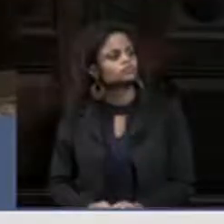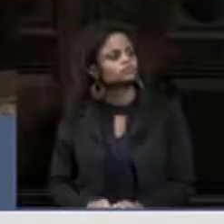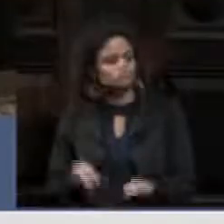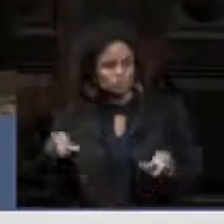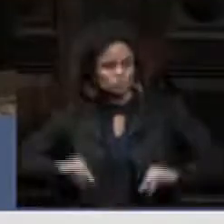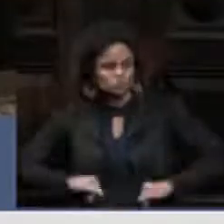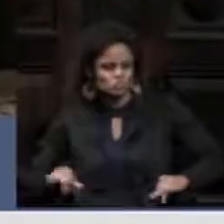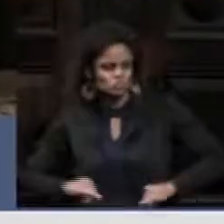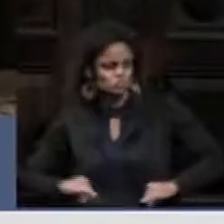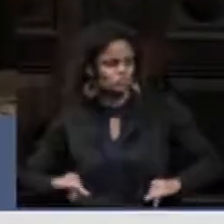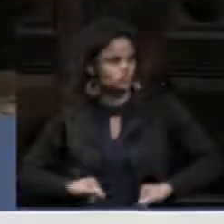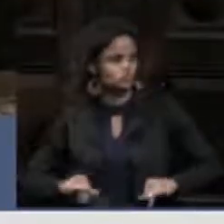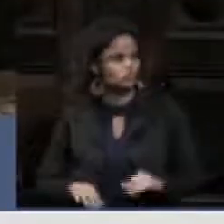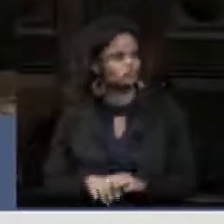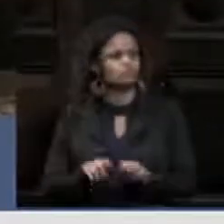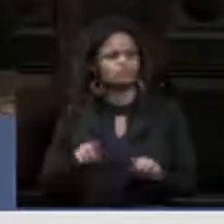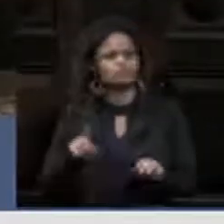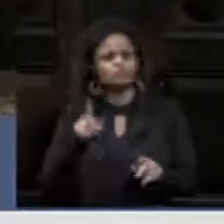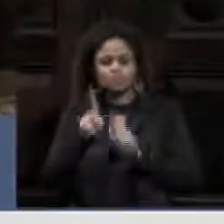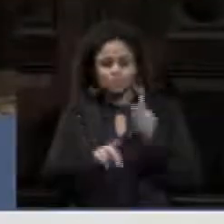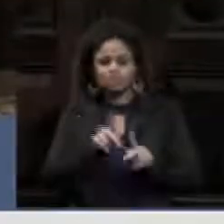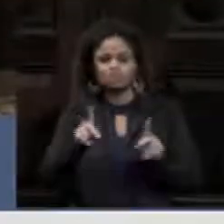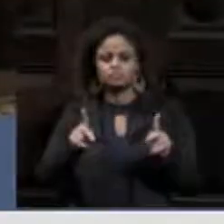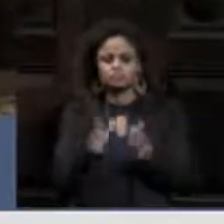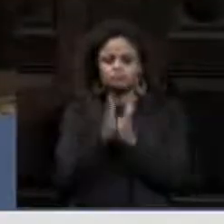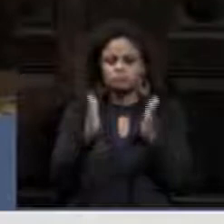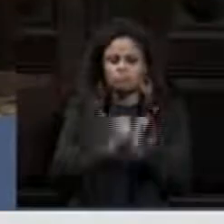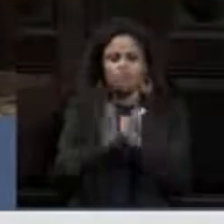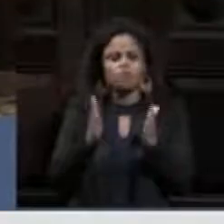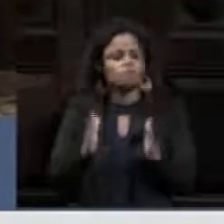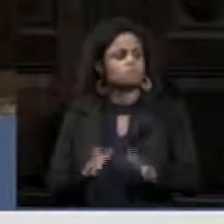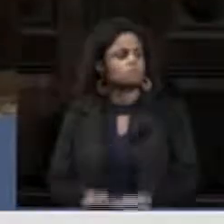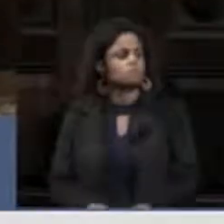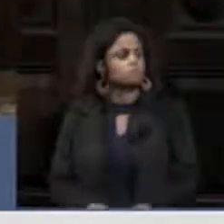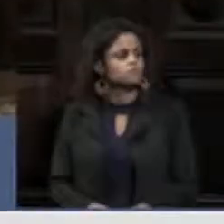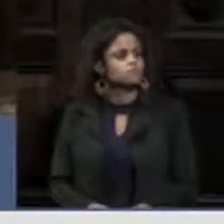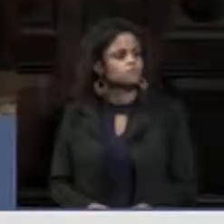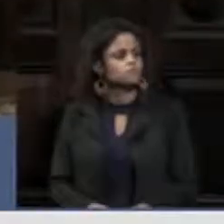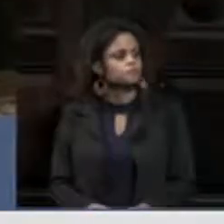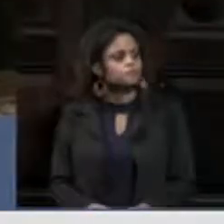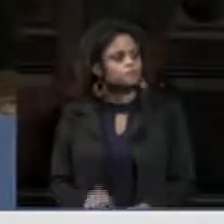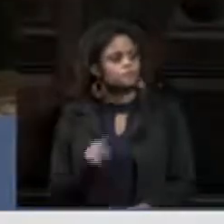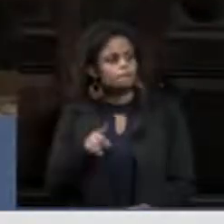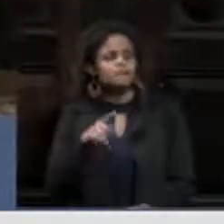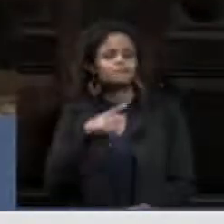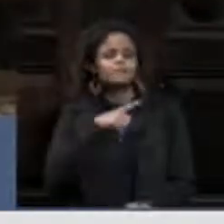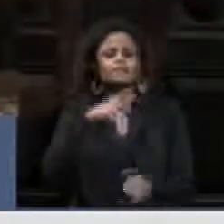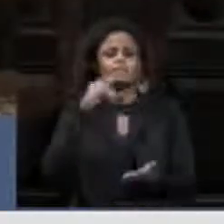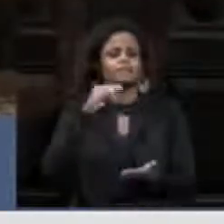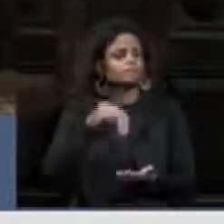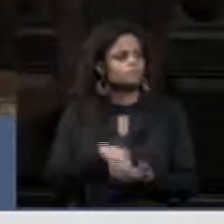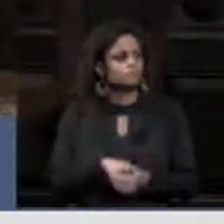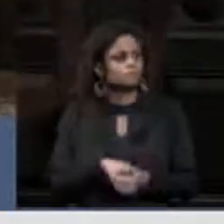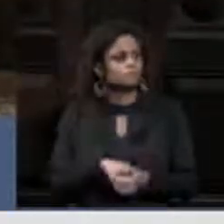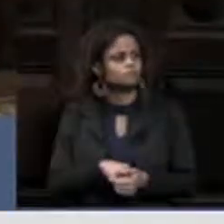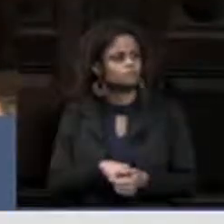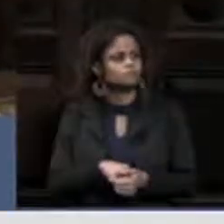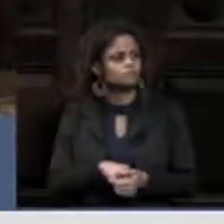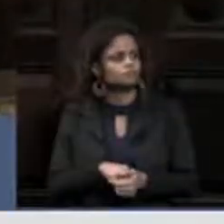destruídas, para as populações mais carentes, onde a cidadania de fato